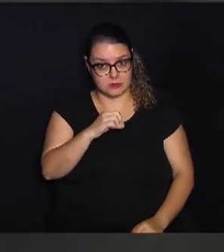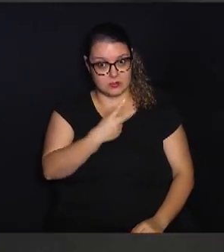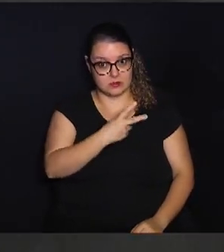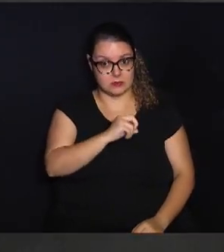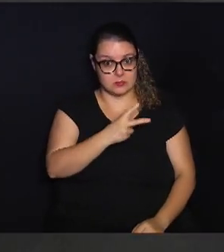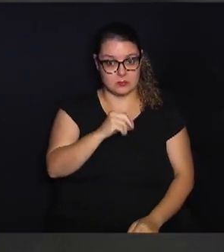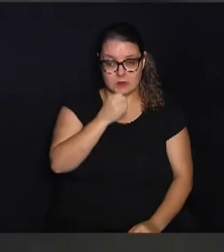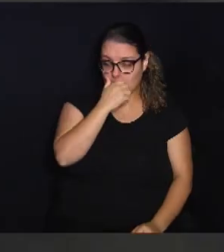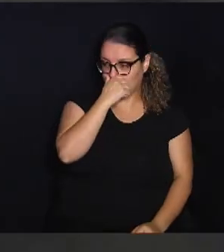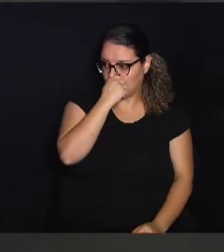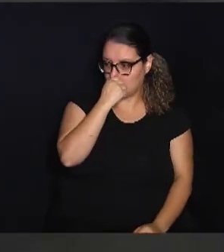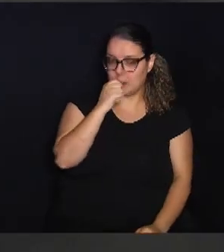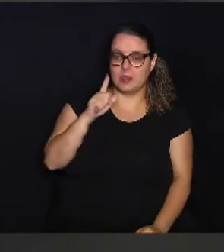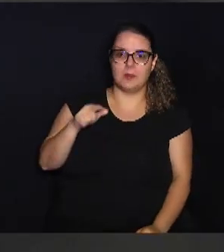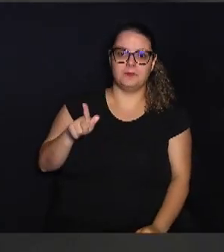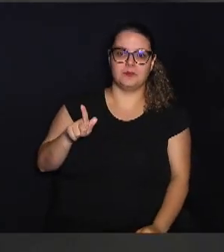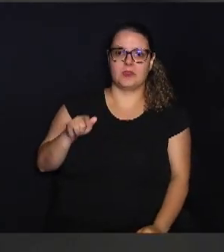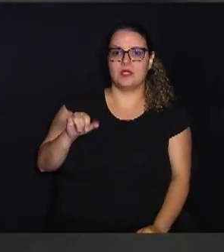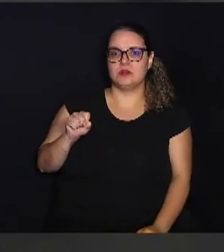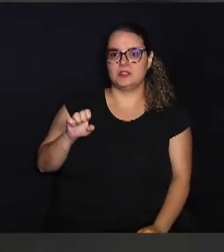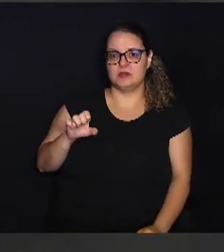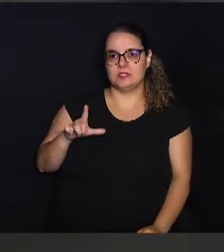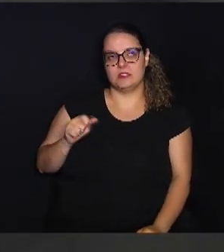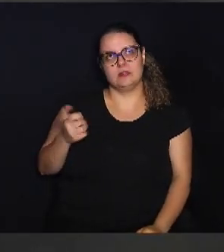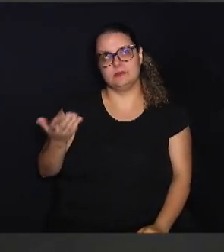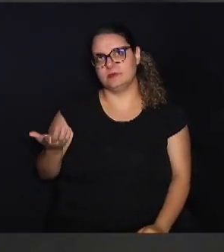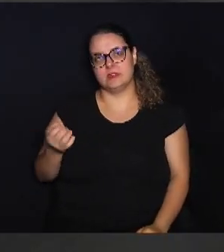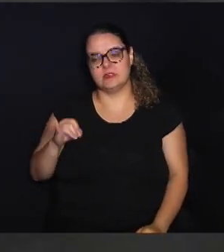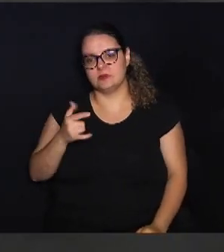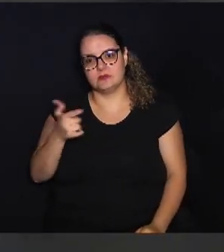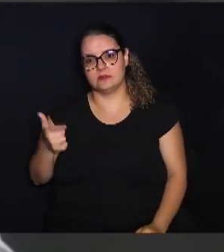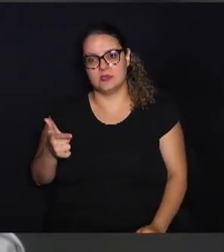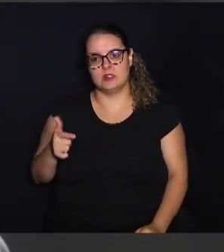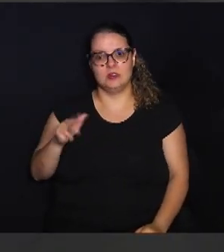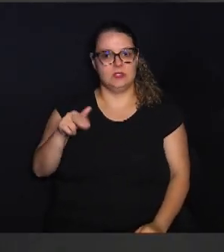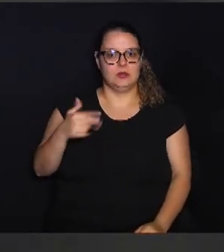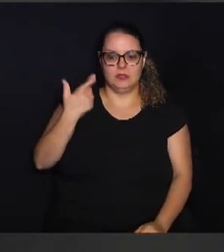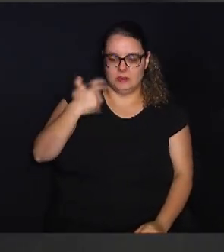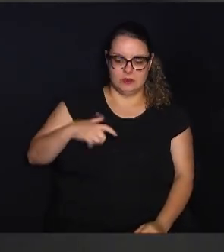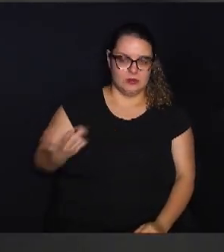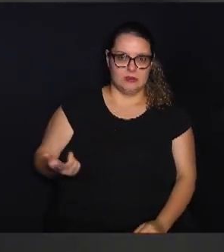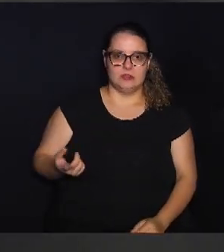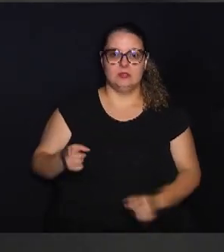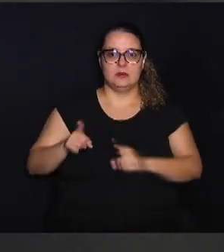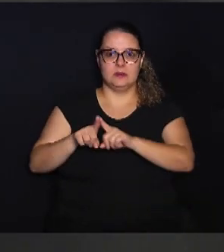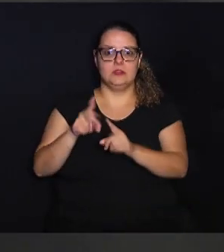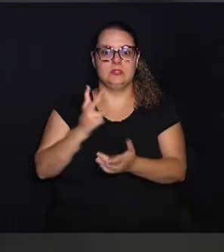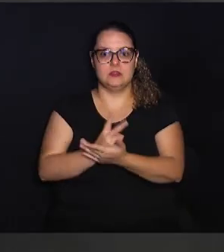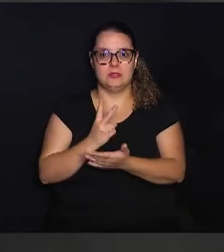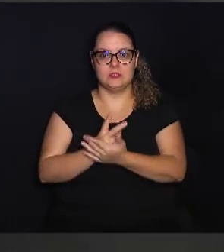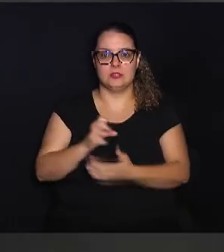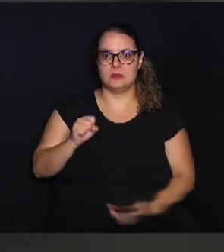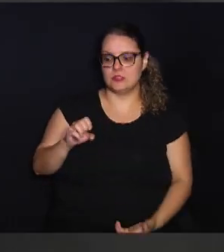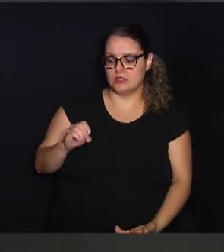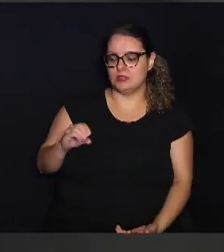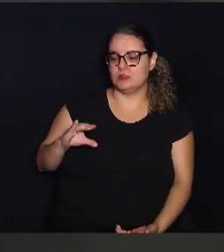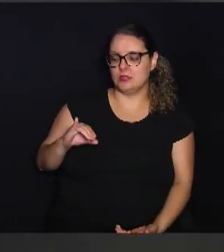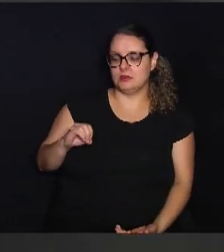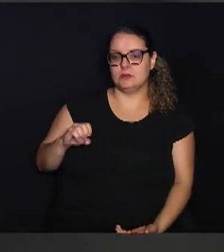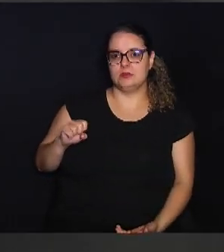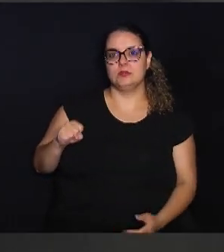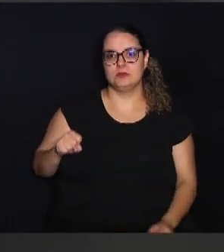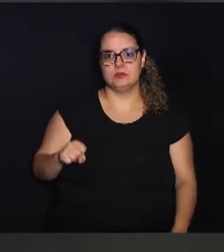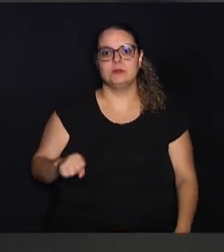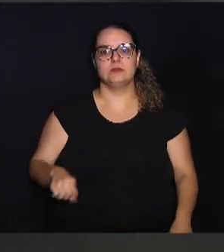Gisela, sem ela não estaria aqui, né? Desde sempre fomos parceiros em tudo, somos sócios, inclusive